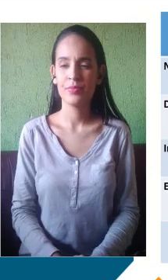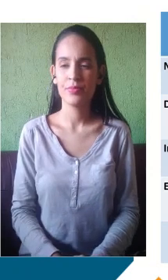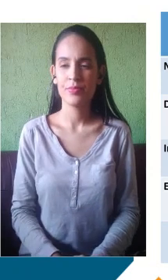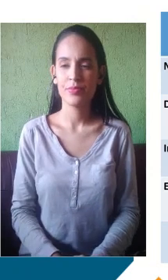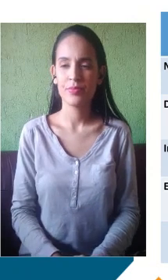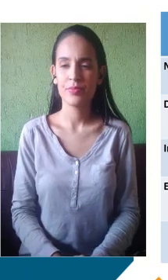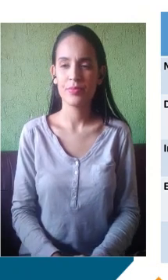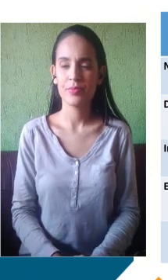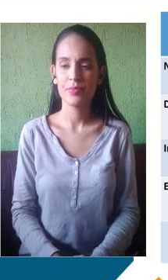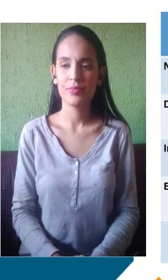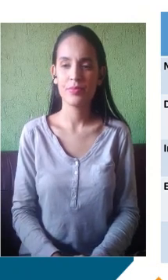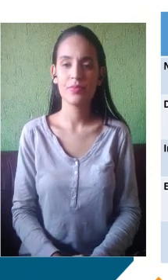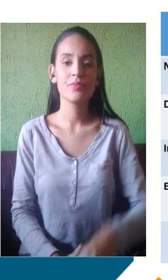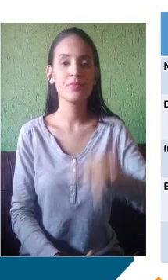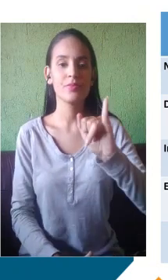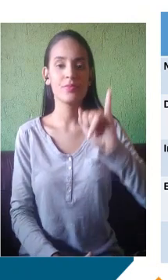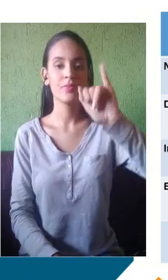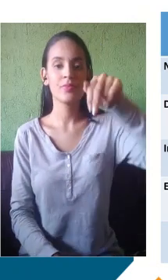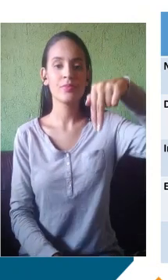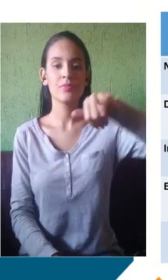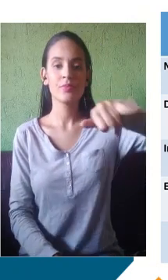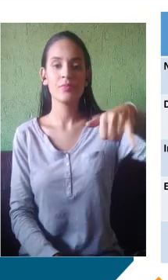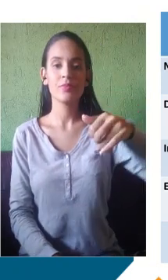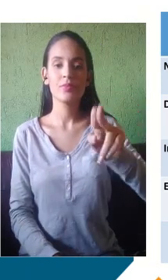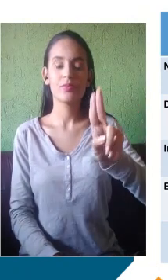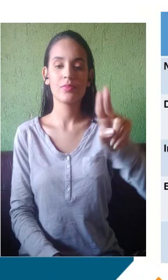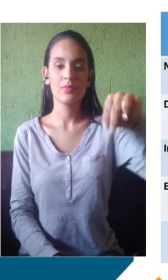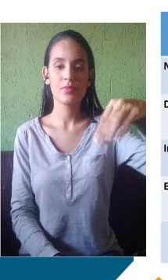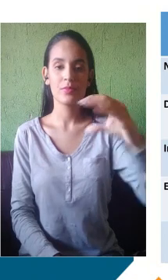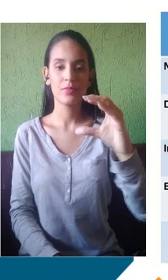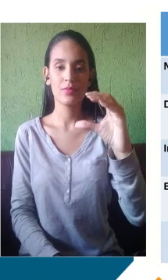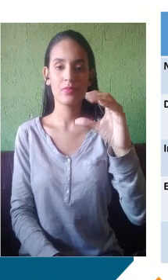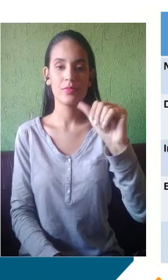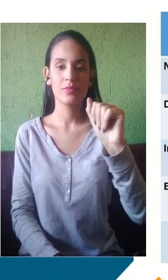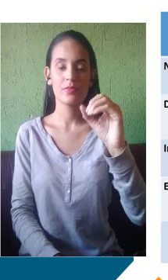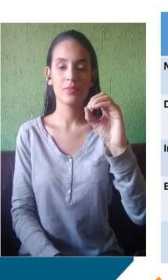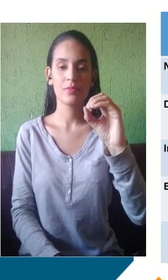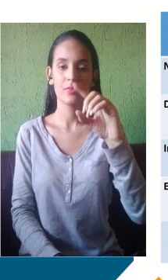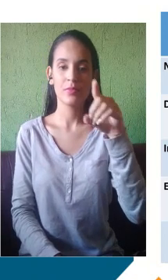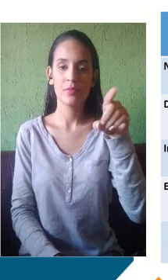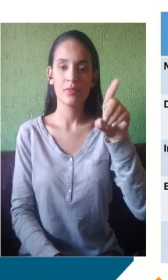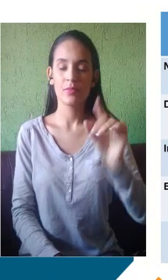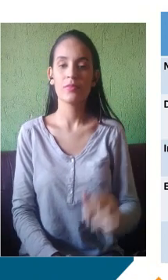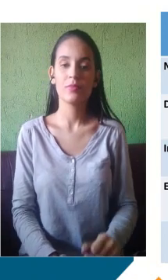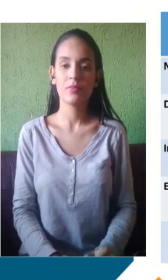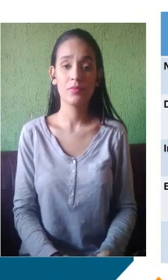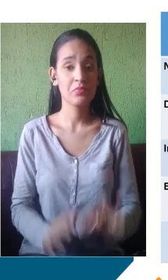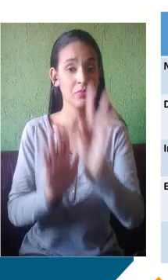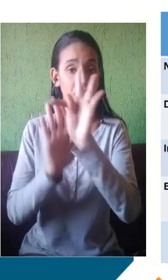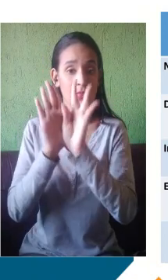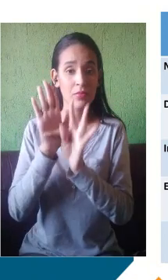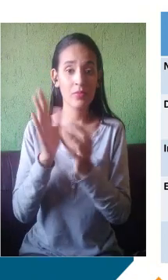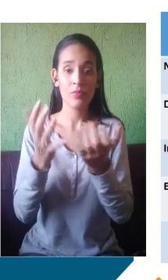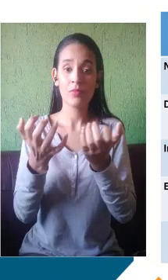como é. Injunção. A injunção ela vai ser aquele tipo textual ou sequência textual em que se tem a